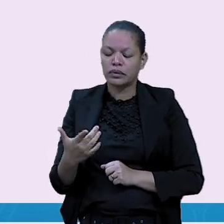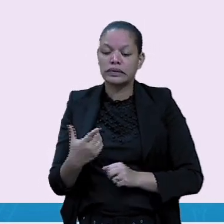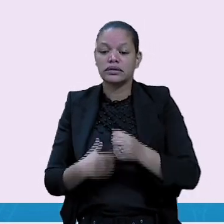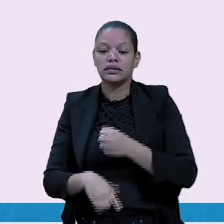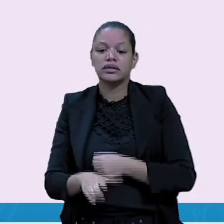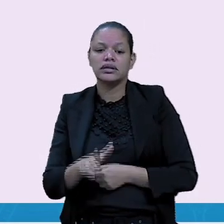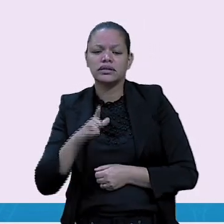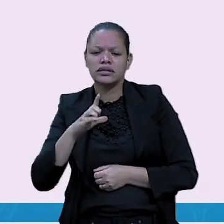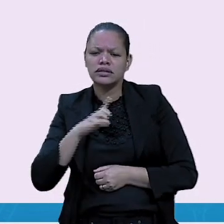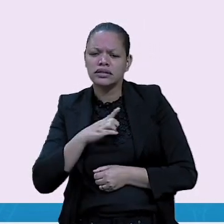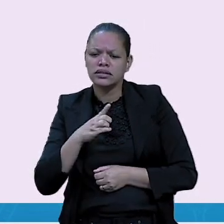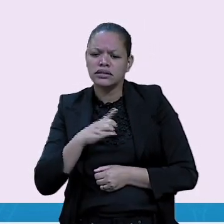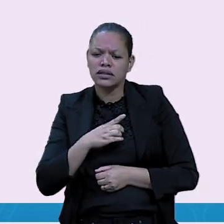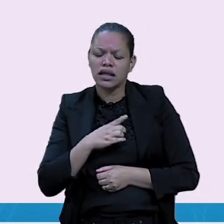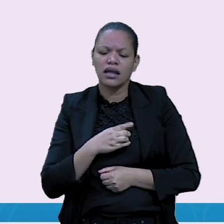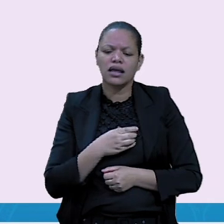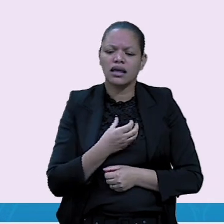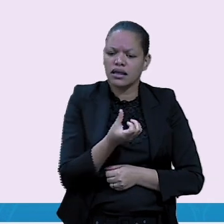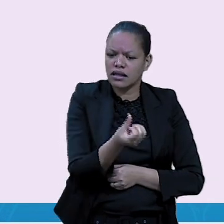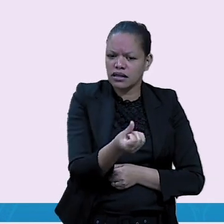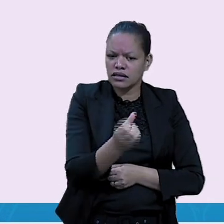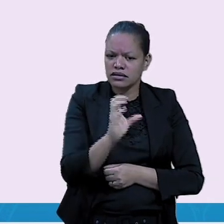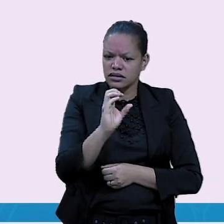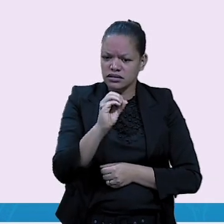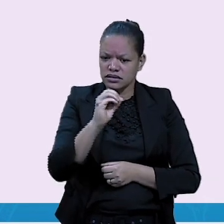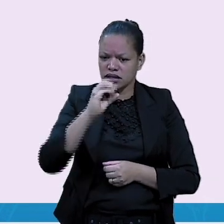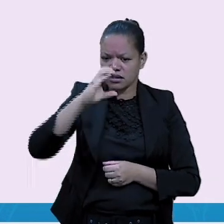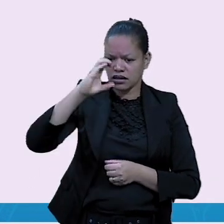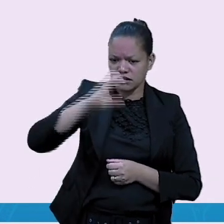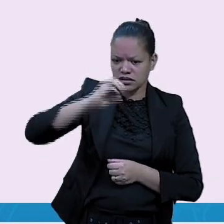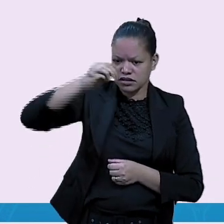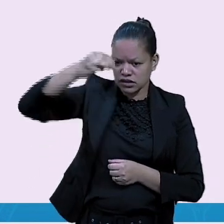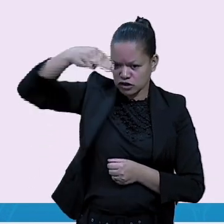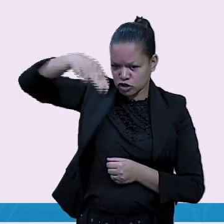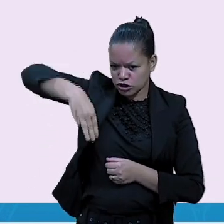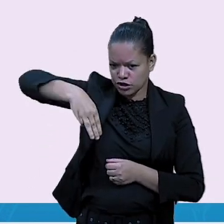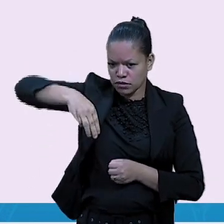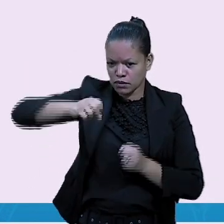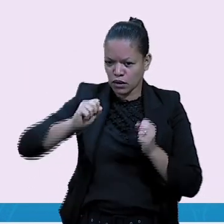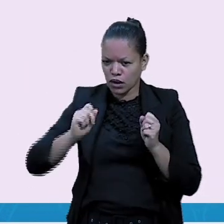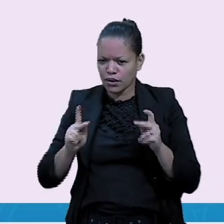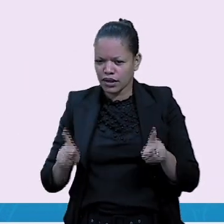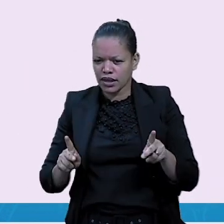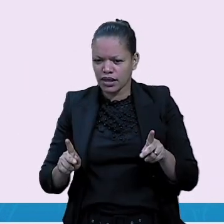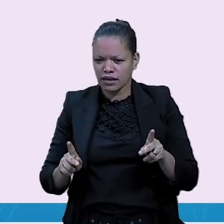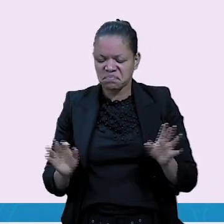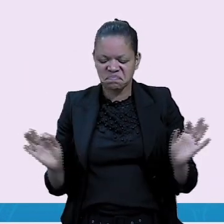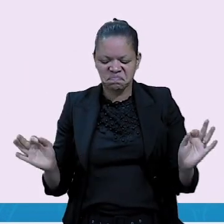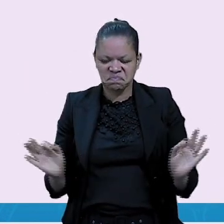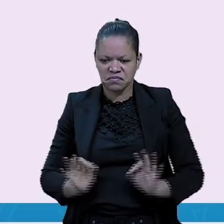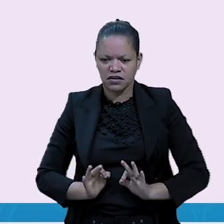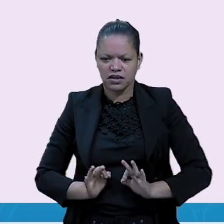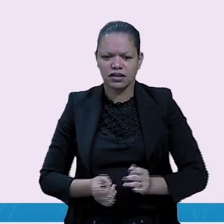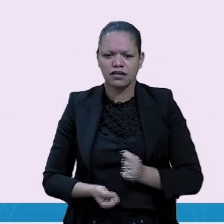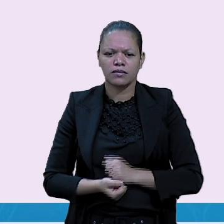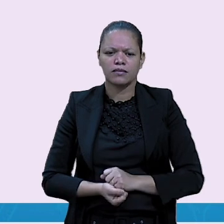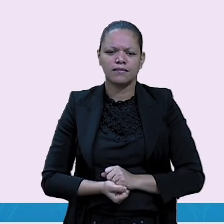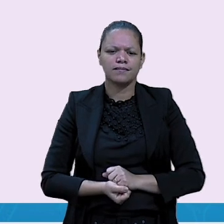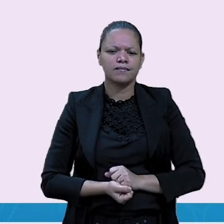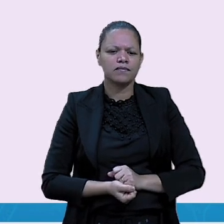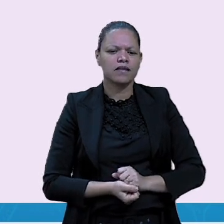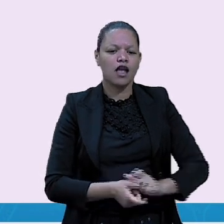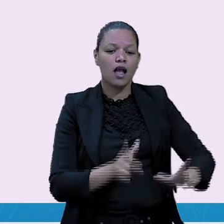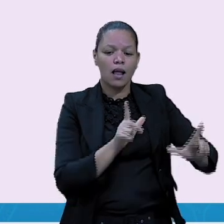3 canetinhas juntas? Teríamos 60 centímetros, isso mesmo. Se eu tivesse